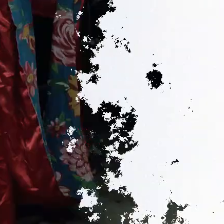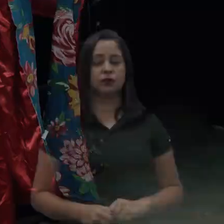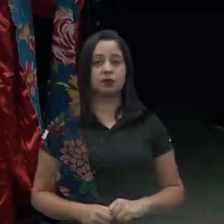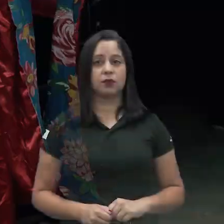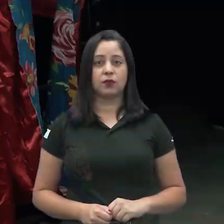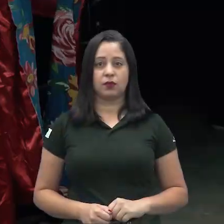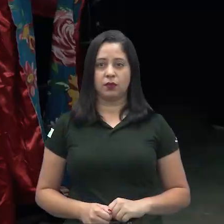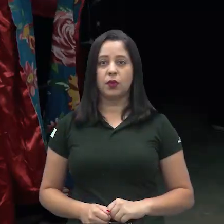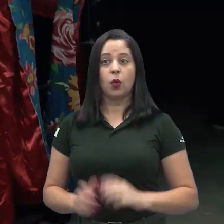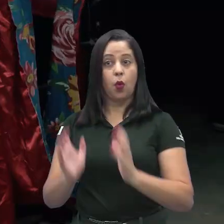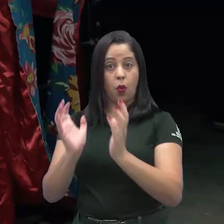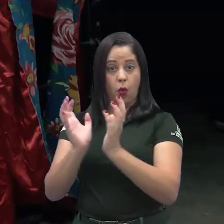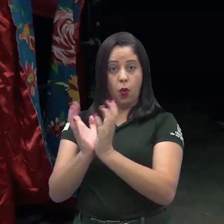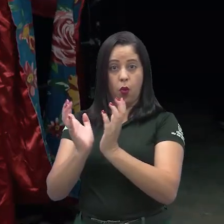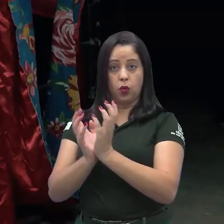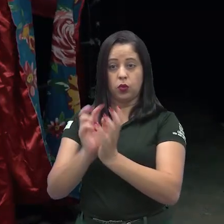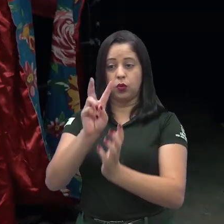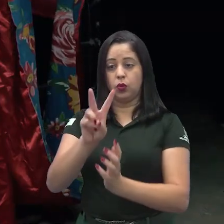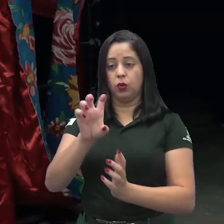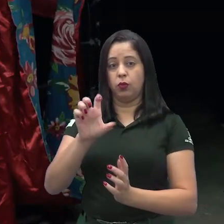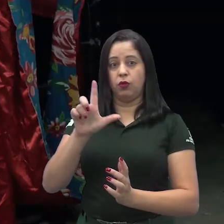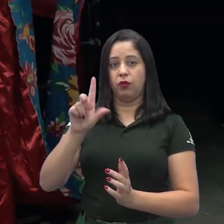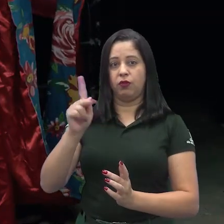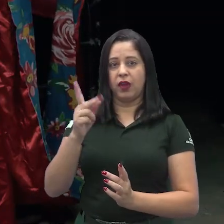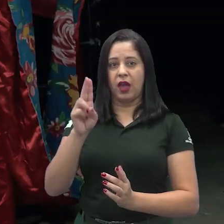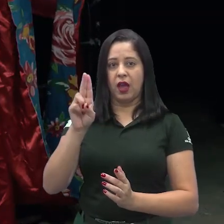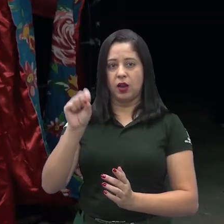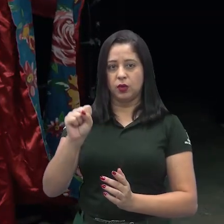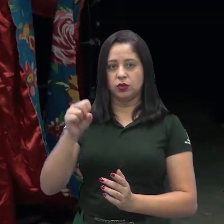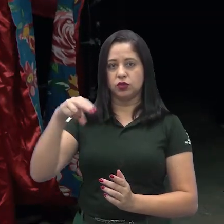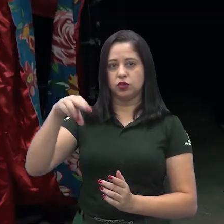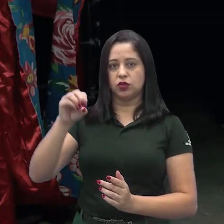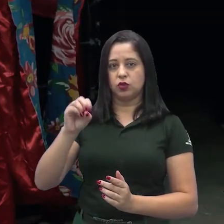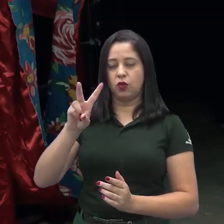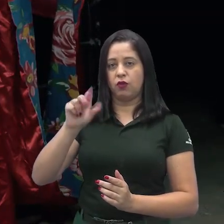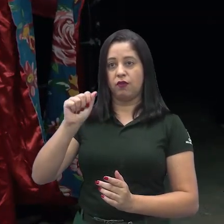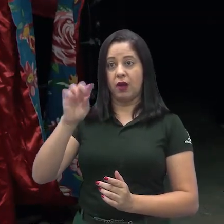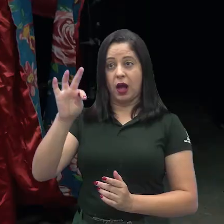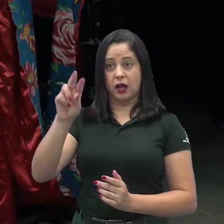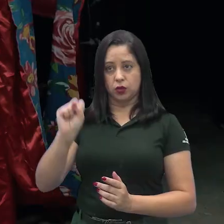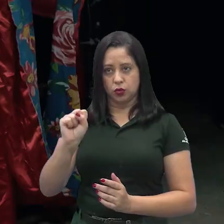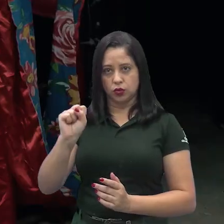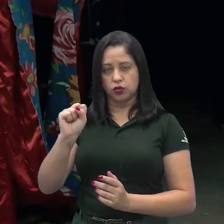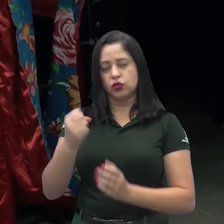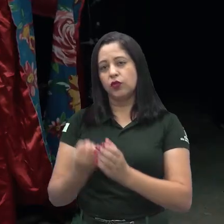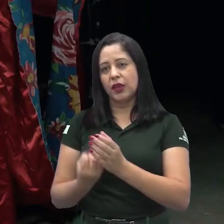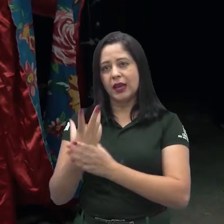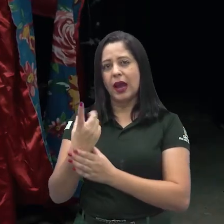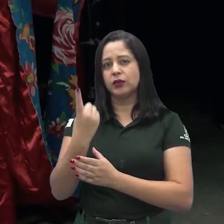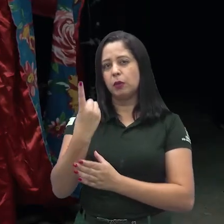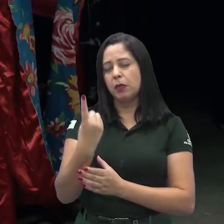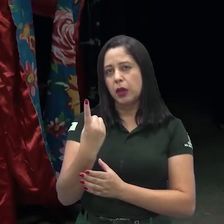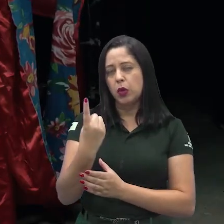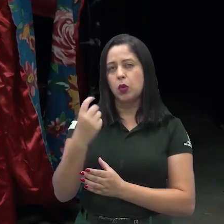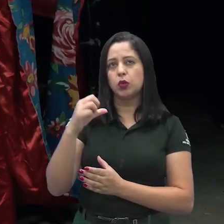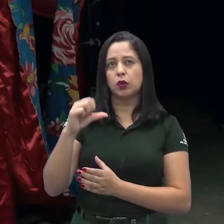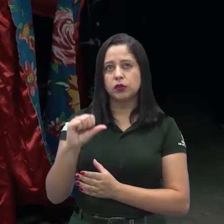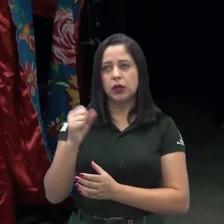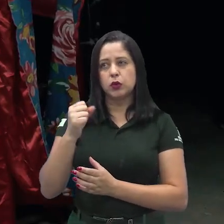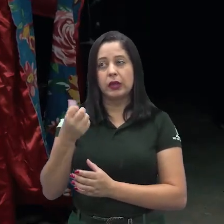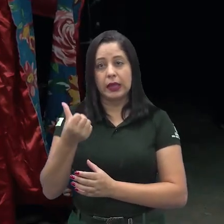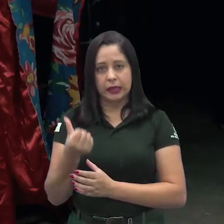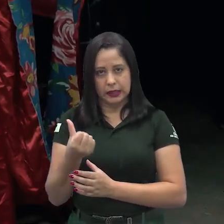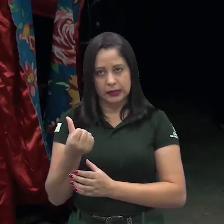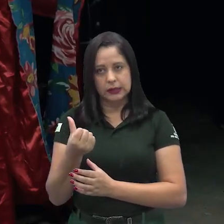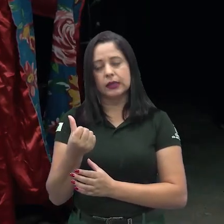O Velhos Novatos surgiu em 1993 como uma companhia de teatro. Em 2010, ela se